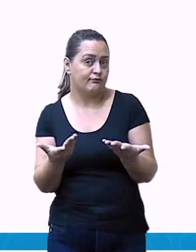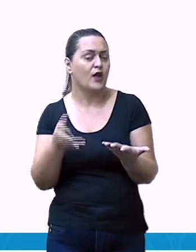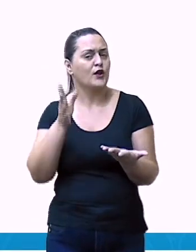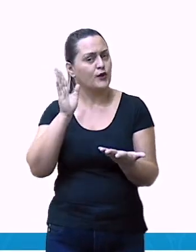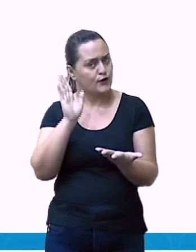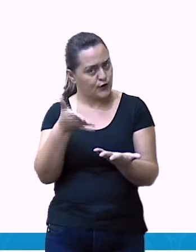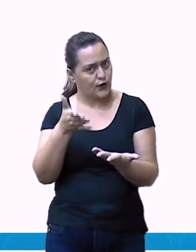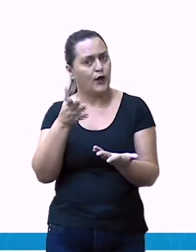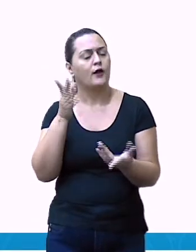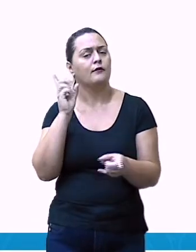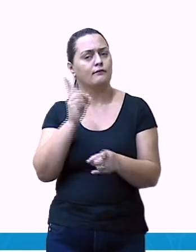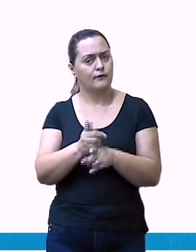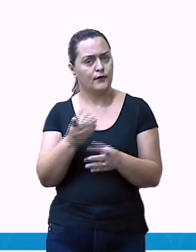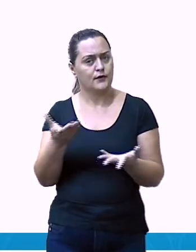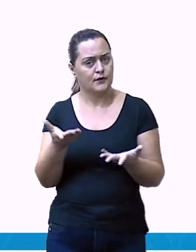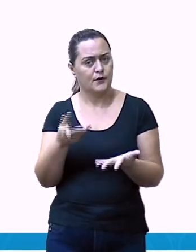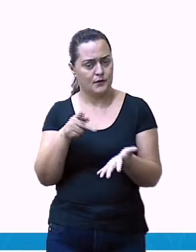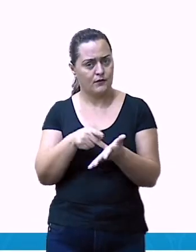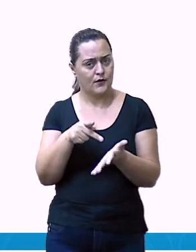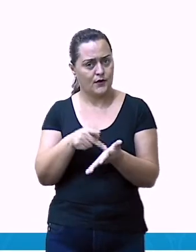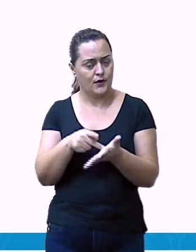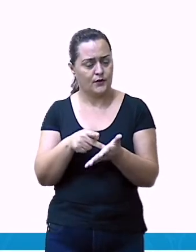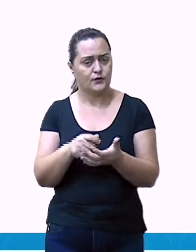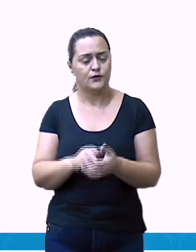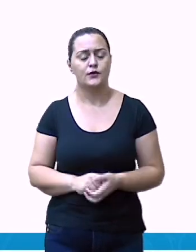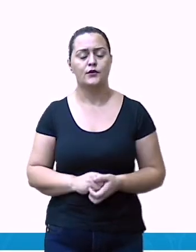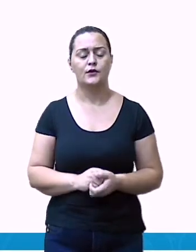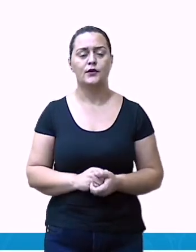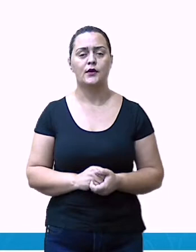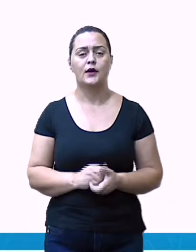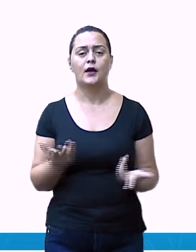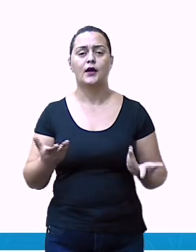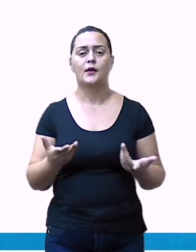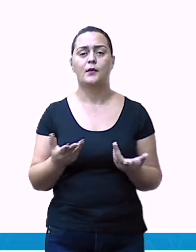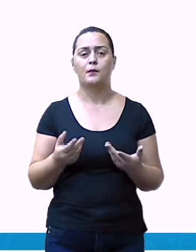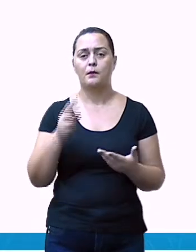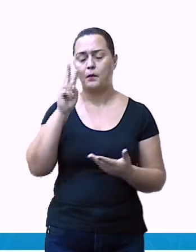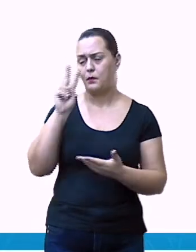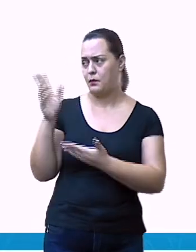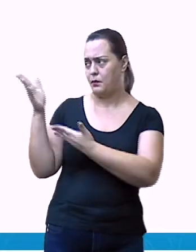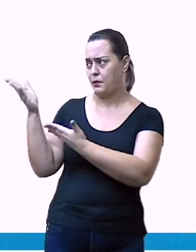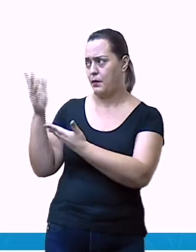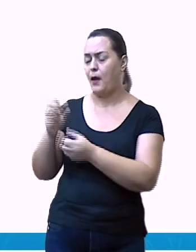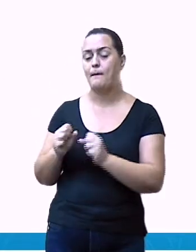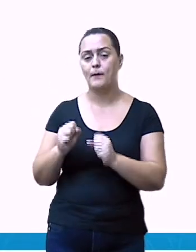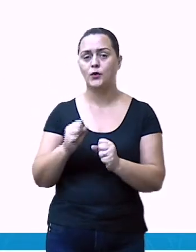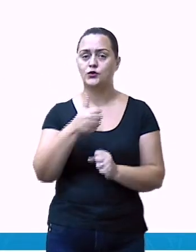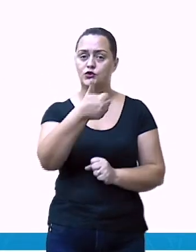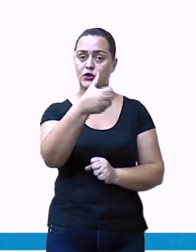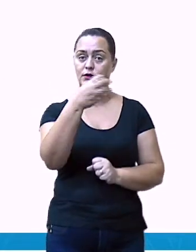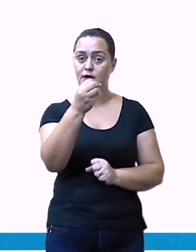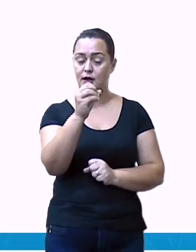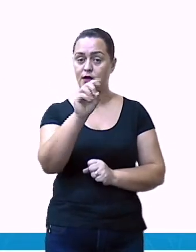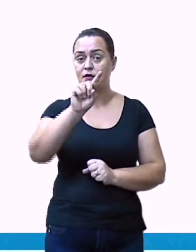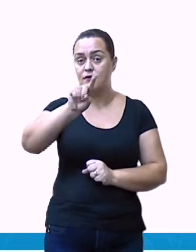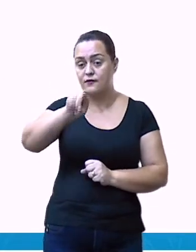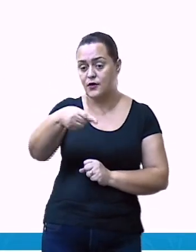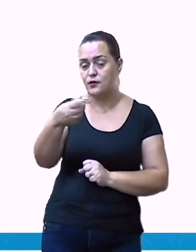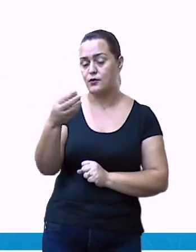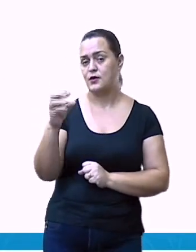não vai influenciar na quantidade, no valor, certo? Mas vai me auxiliar na hora